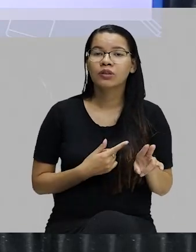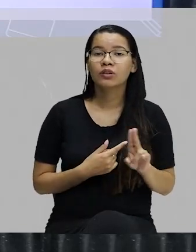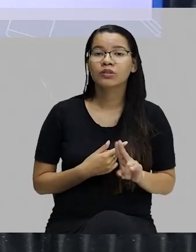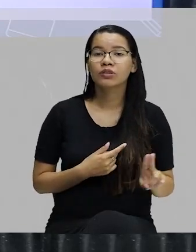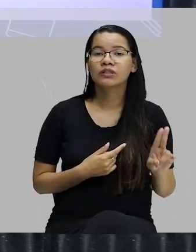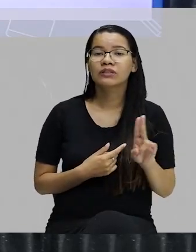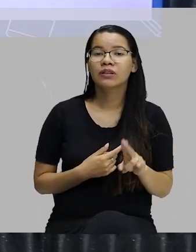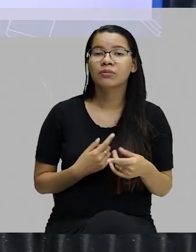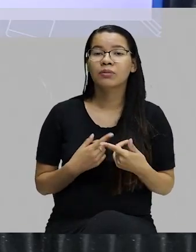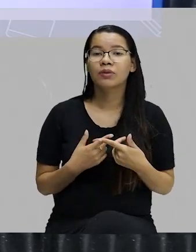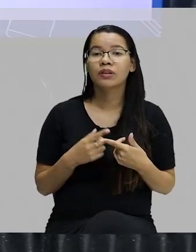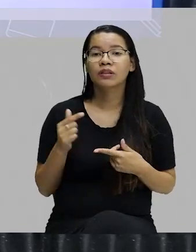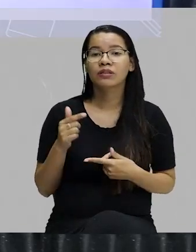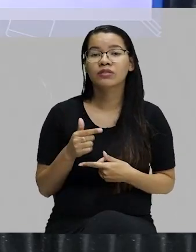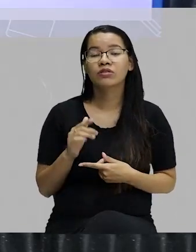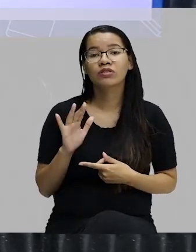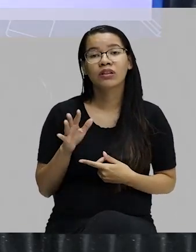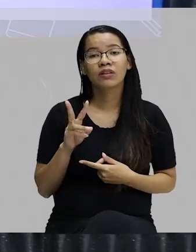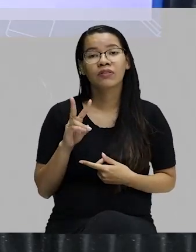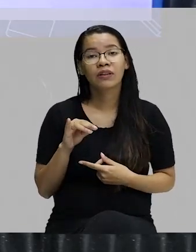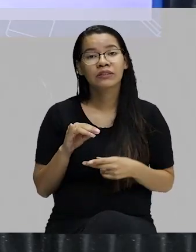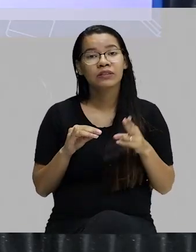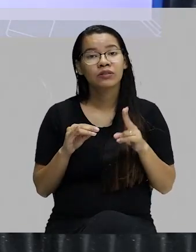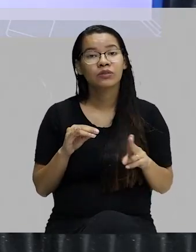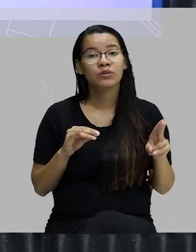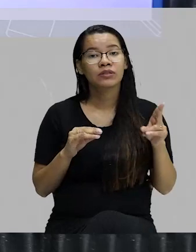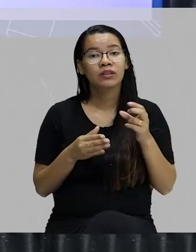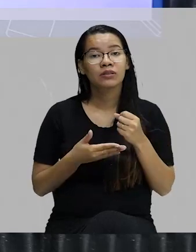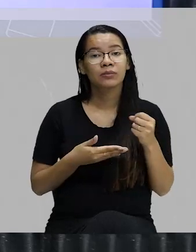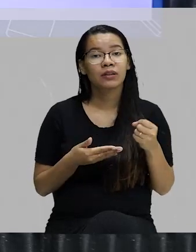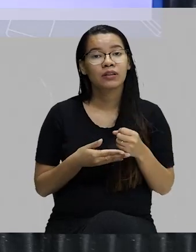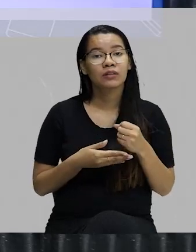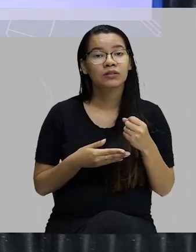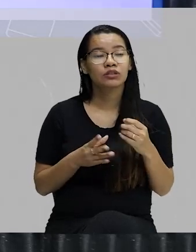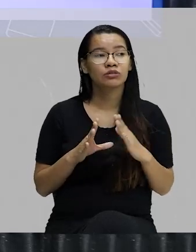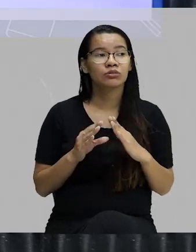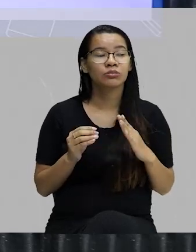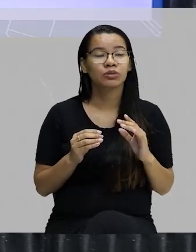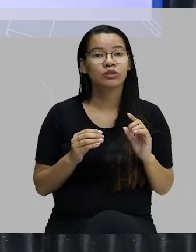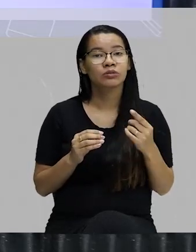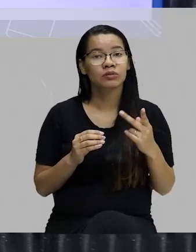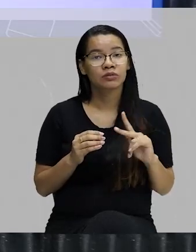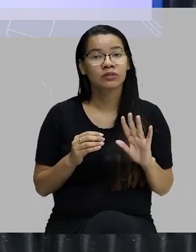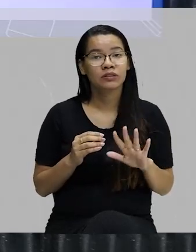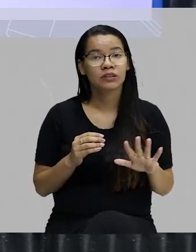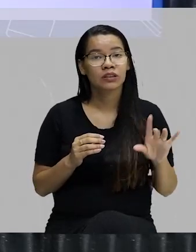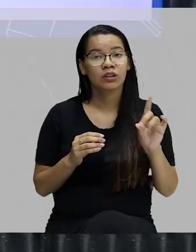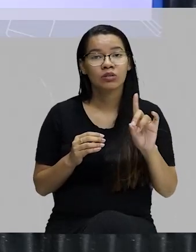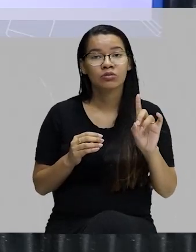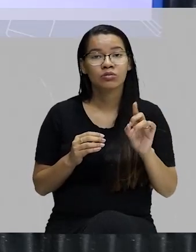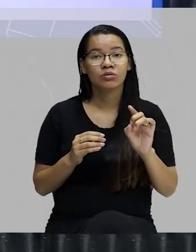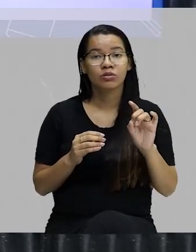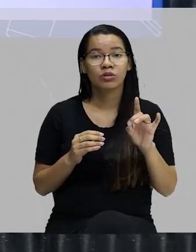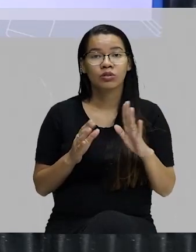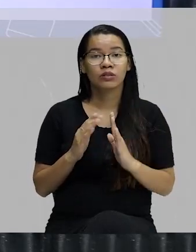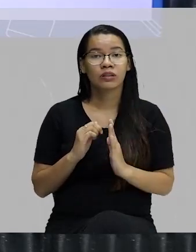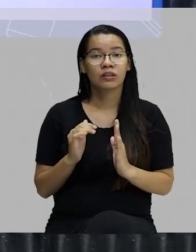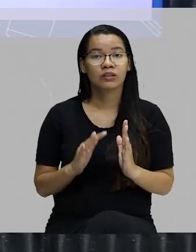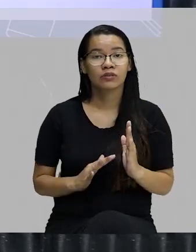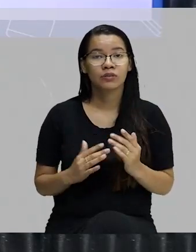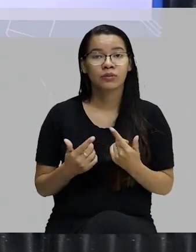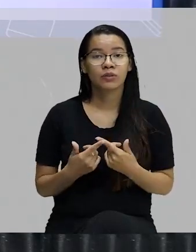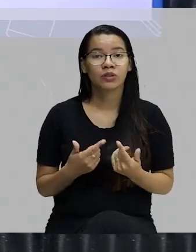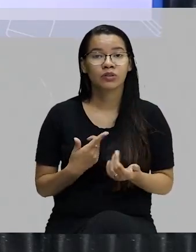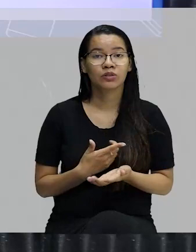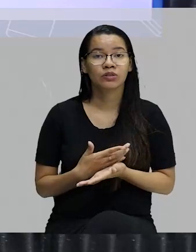utilizando, porque isso já vai servir de base para você, não apenas nos exercícios, mas, como a gente está aqui na parte